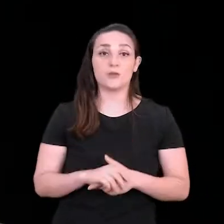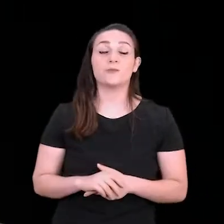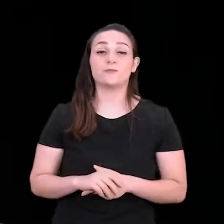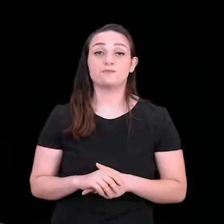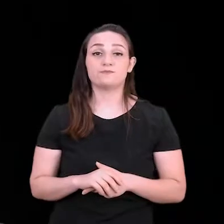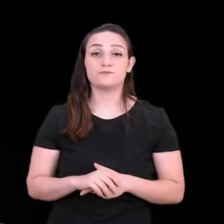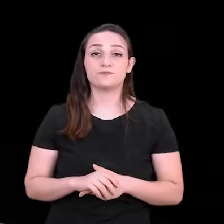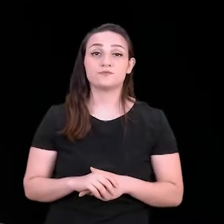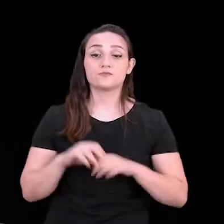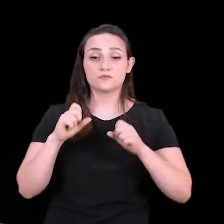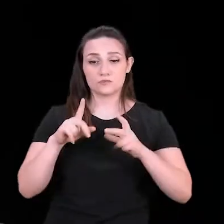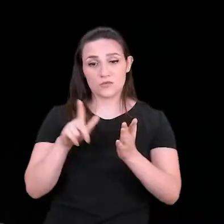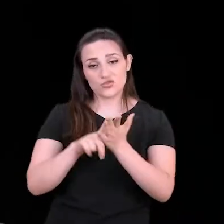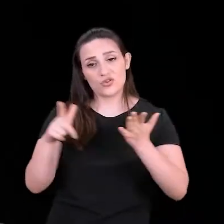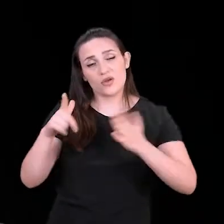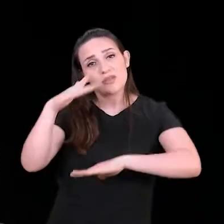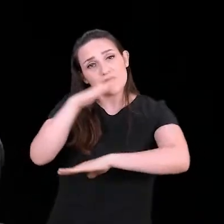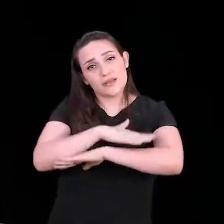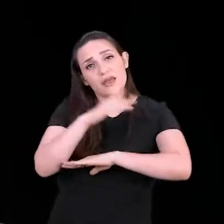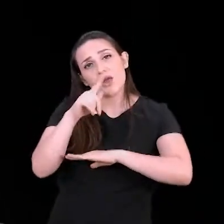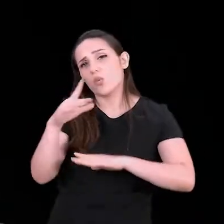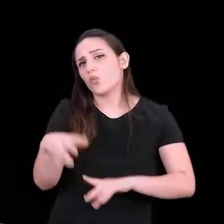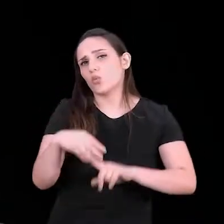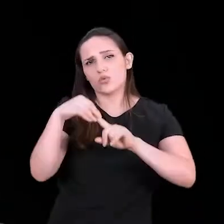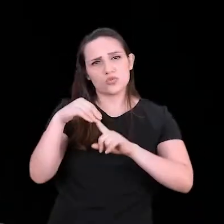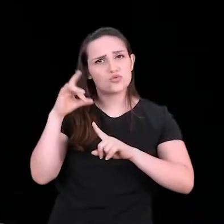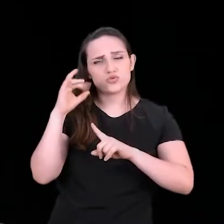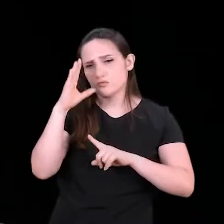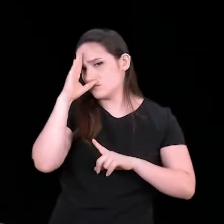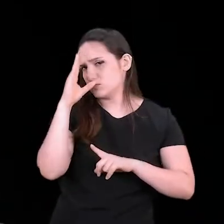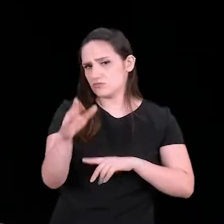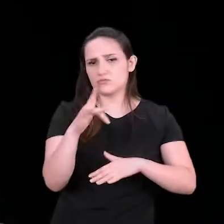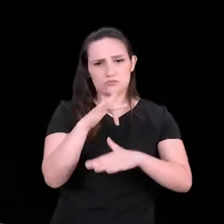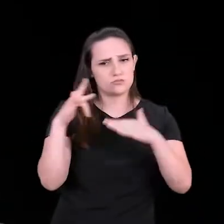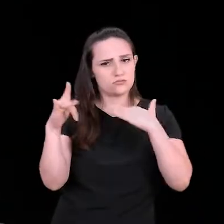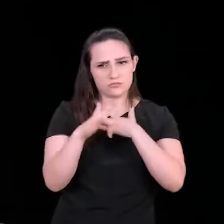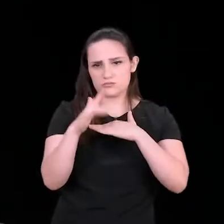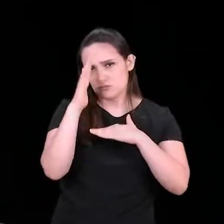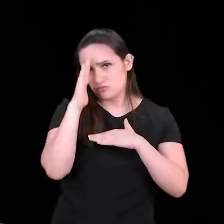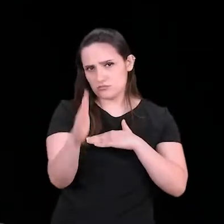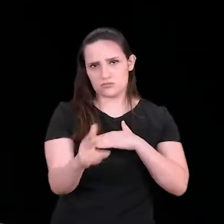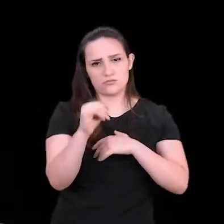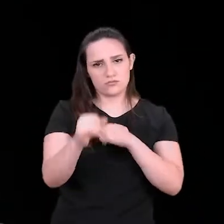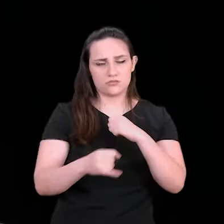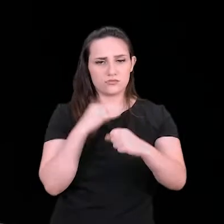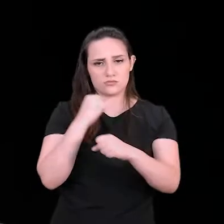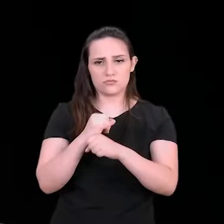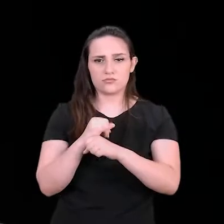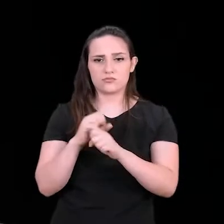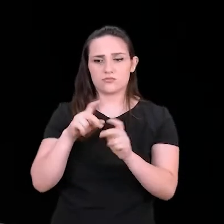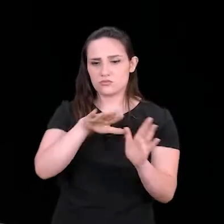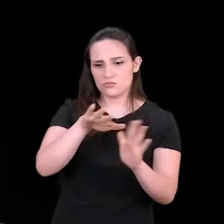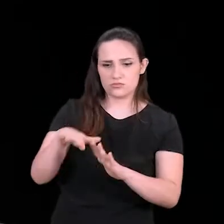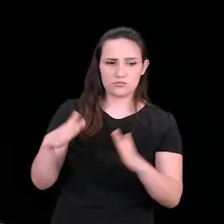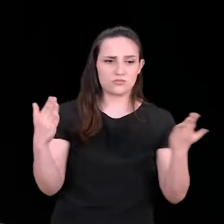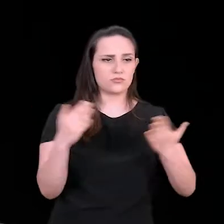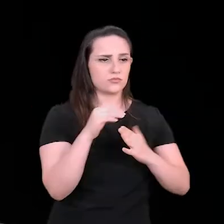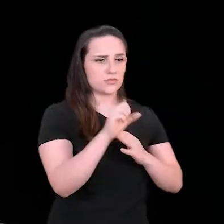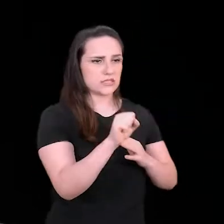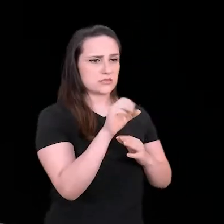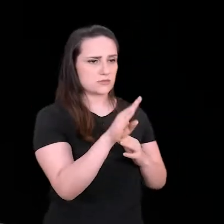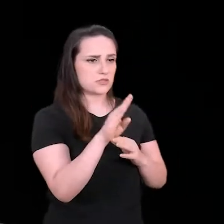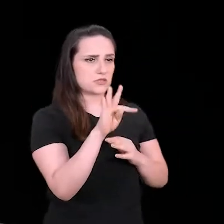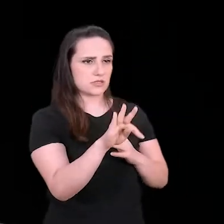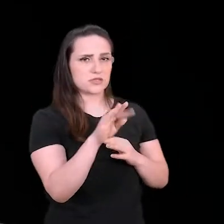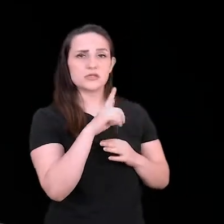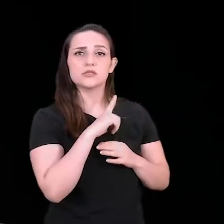caso, o Jornal da Tarde era o único que estava sendo transmitido só de uma forma, né, porque ele estava só na internet. Já o